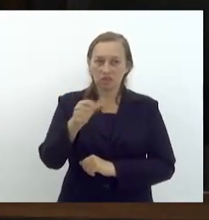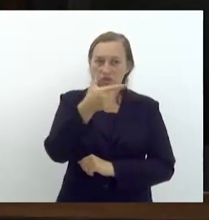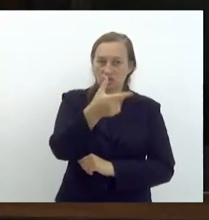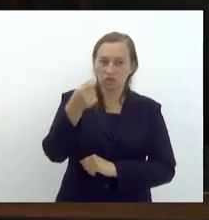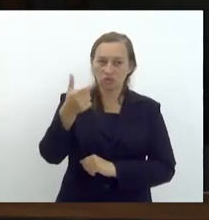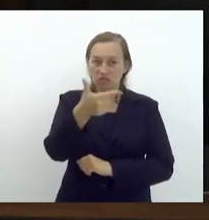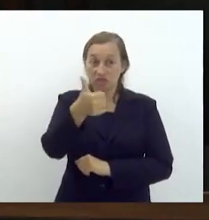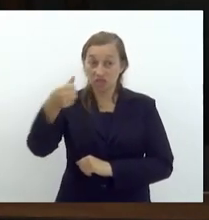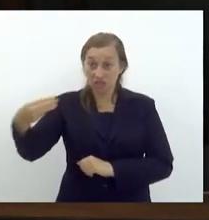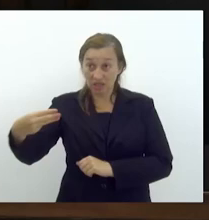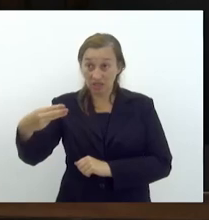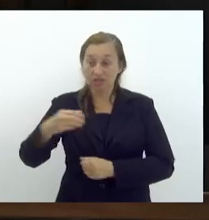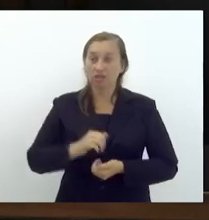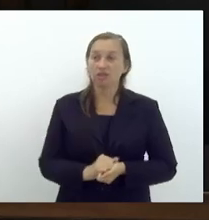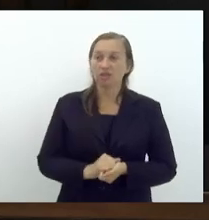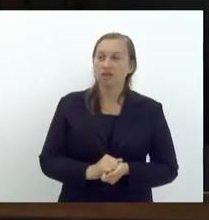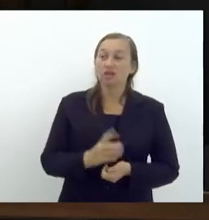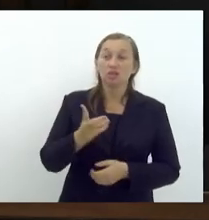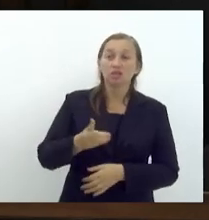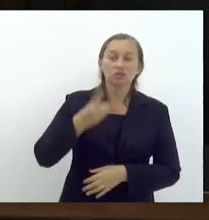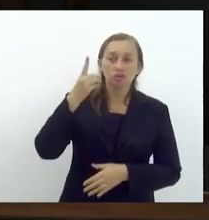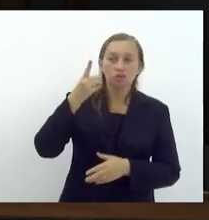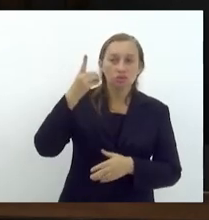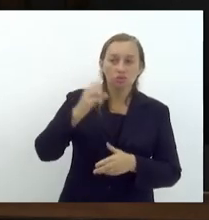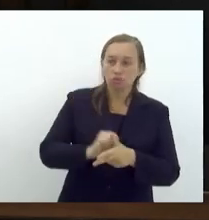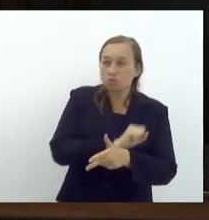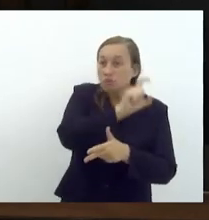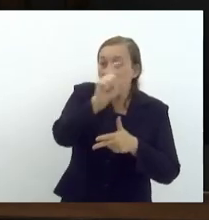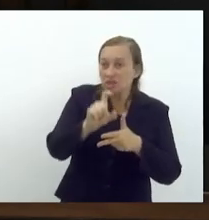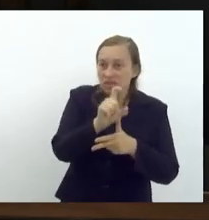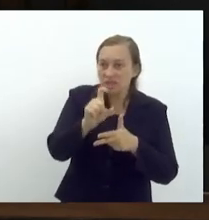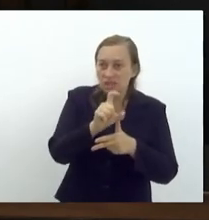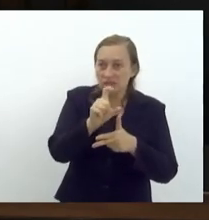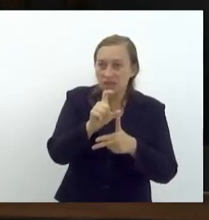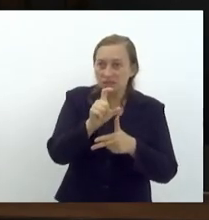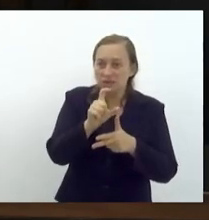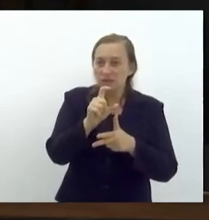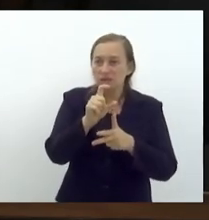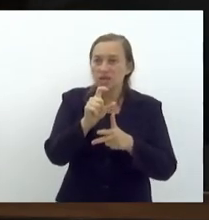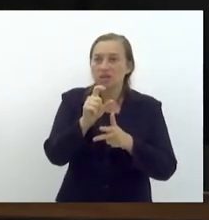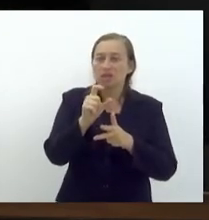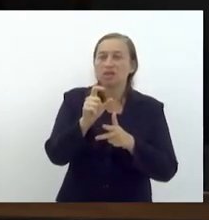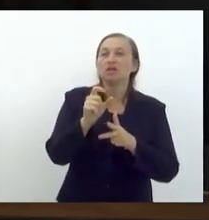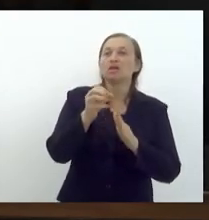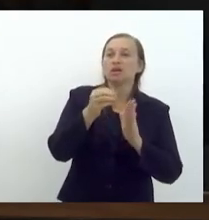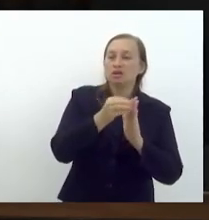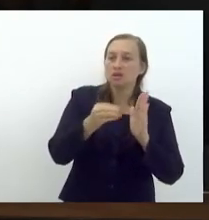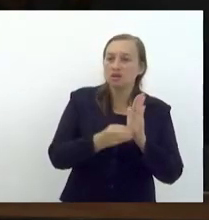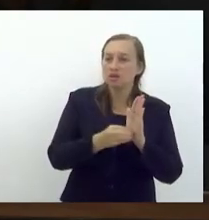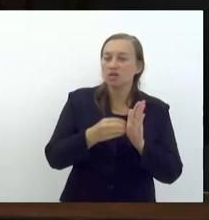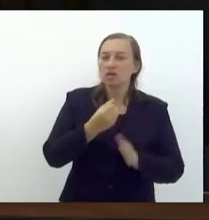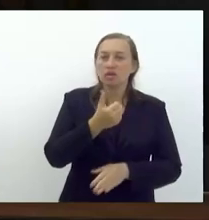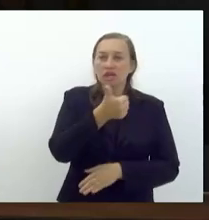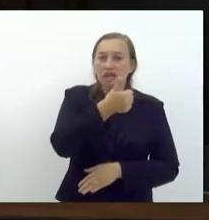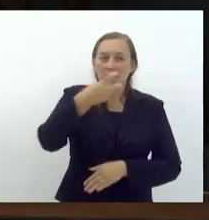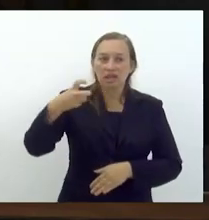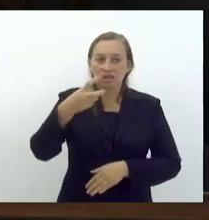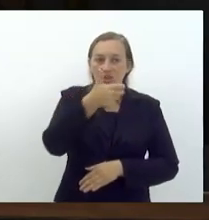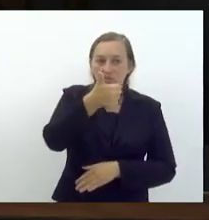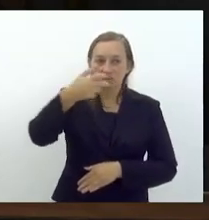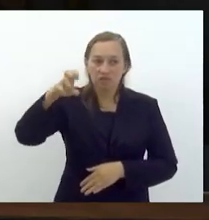2023 de autoria do Poder Executivo mensagem número 15 2023 que proíbe